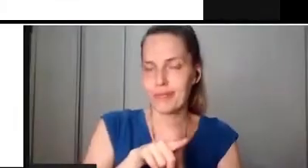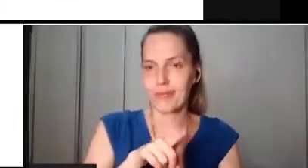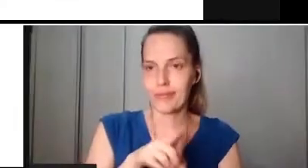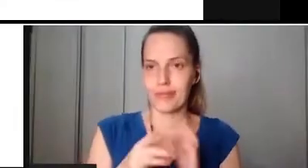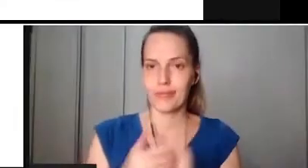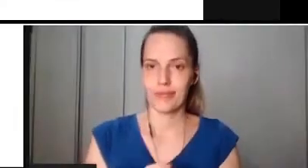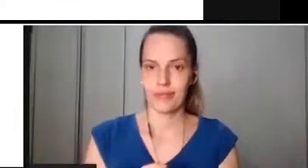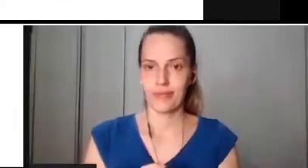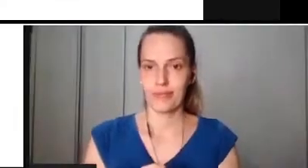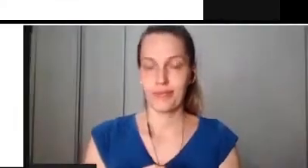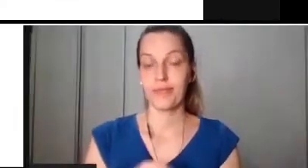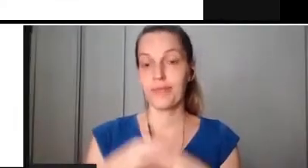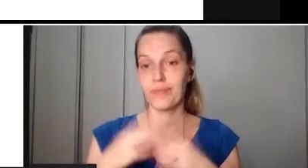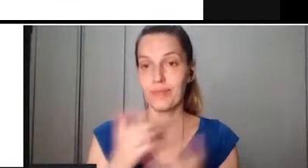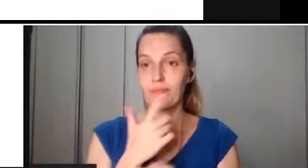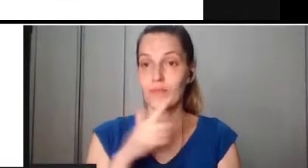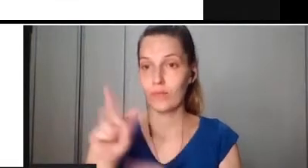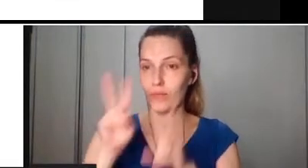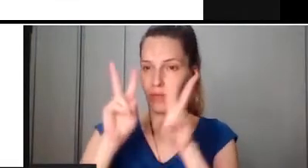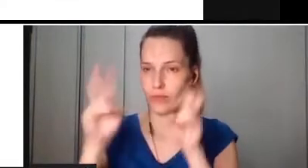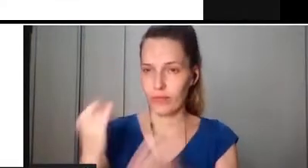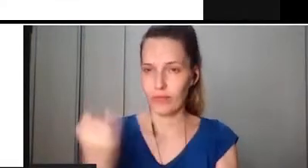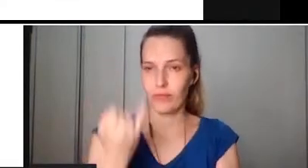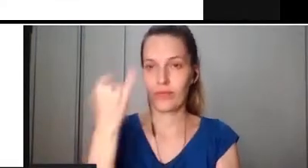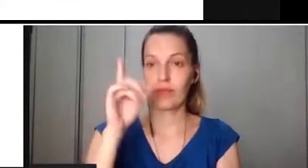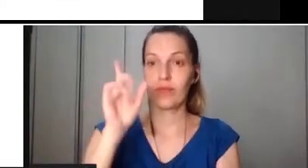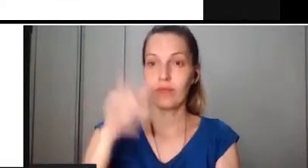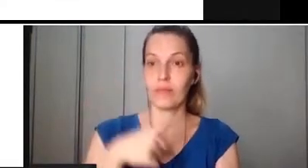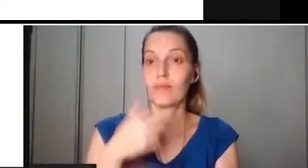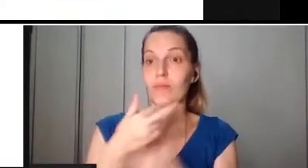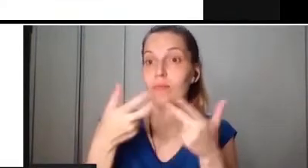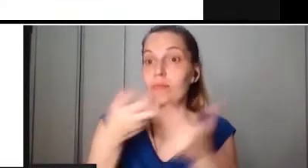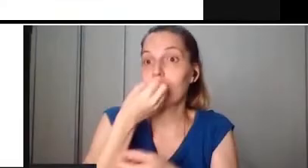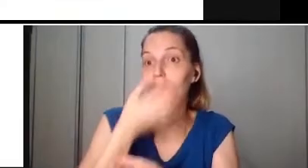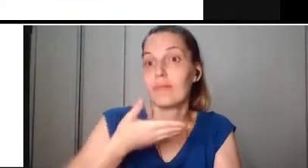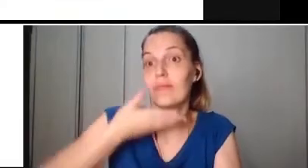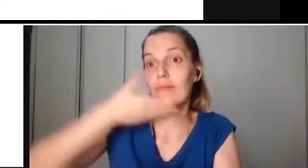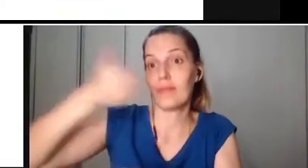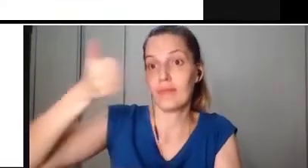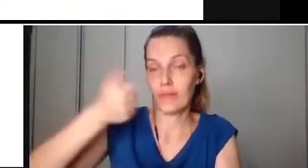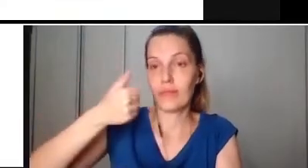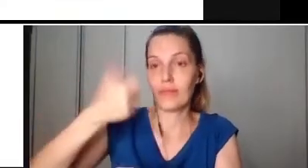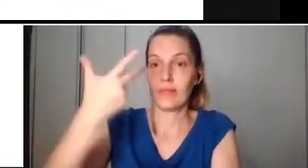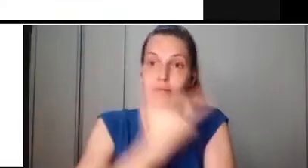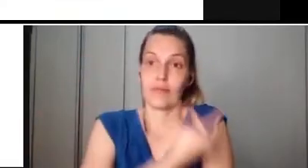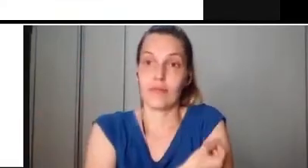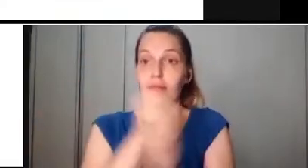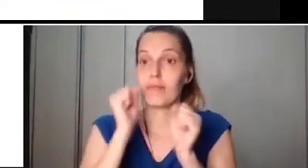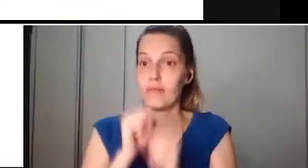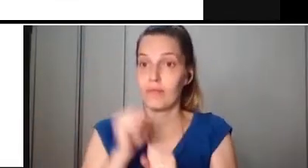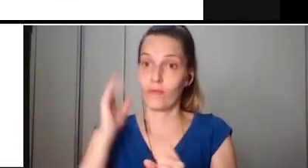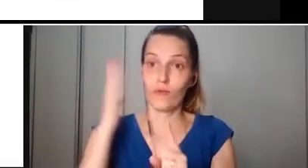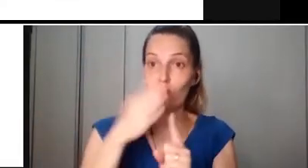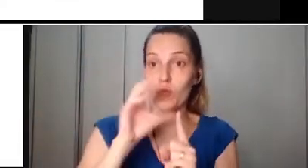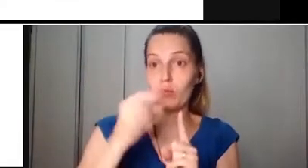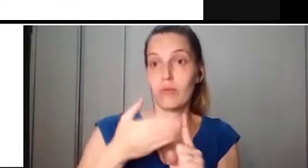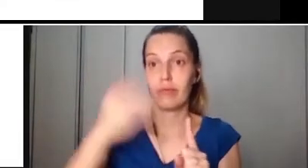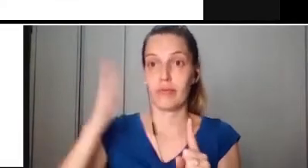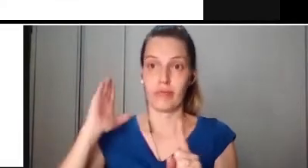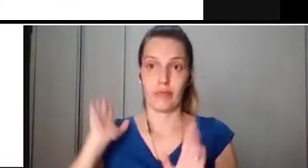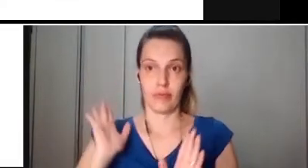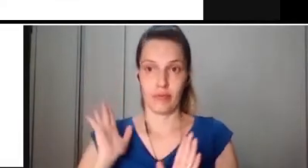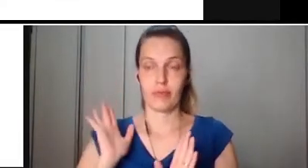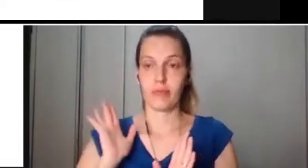Bem, um outro aspecto relevante é que o benefício da vacina pode ser direto e indireto. Todos os ensaios que têm sido feitos